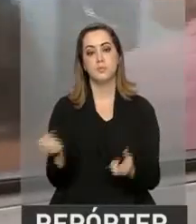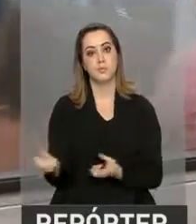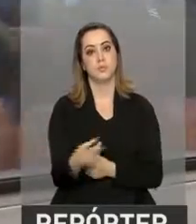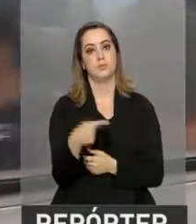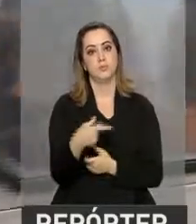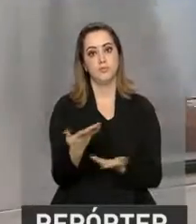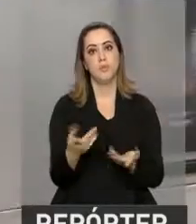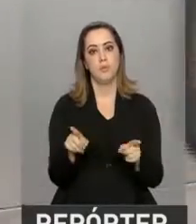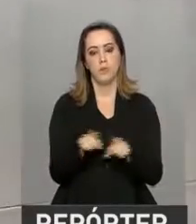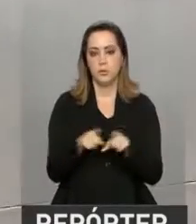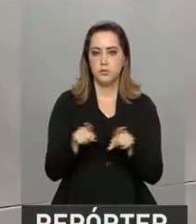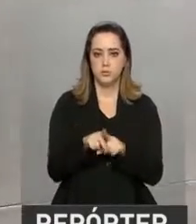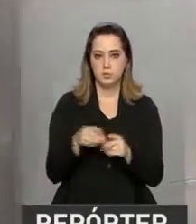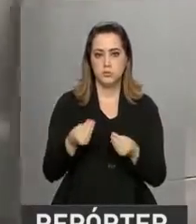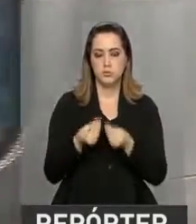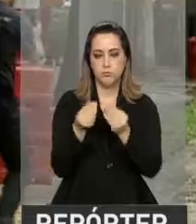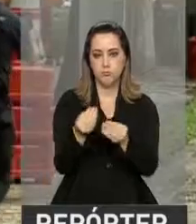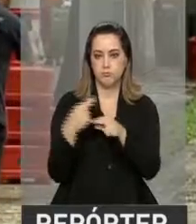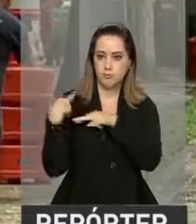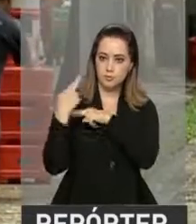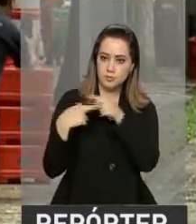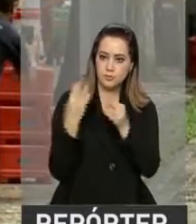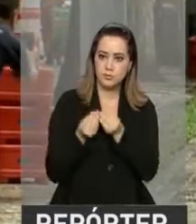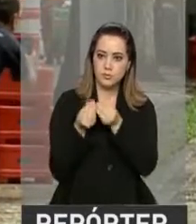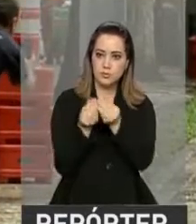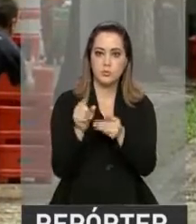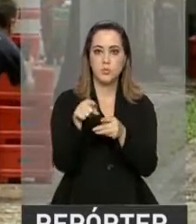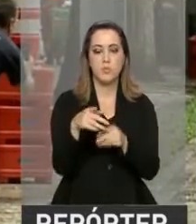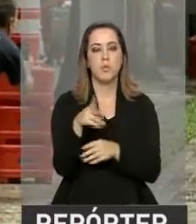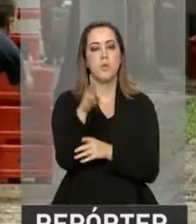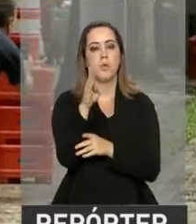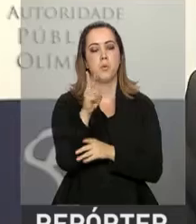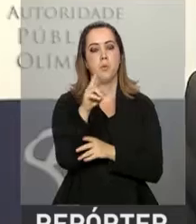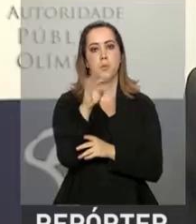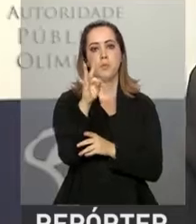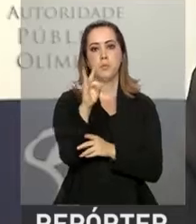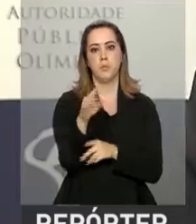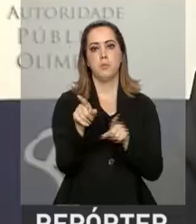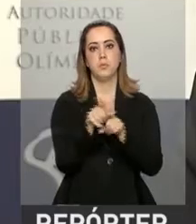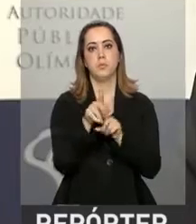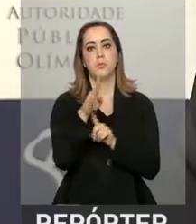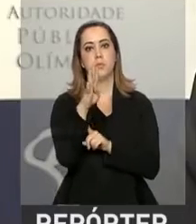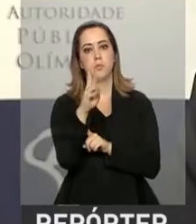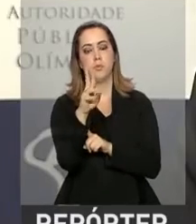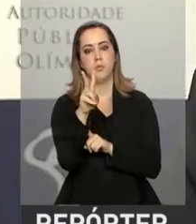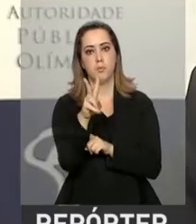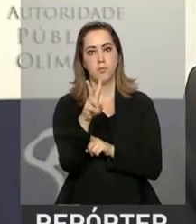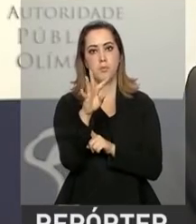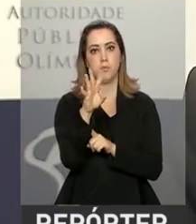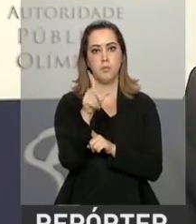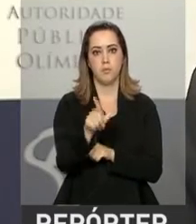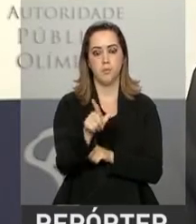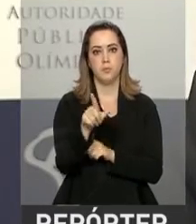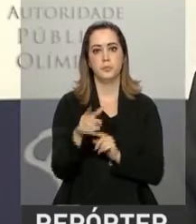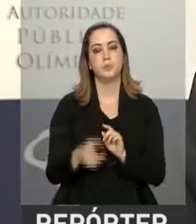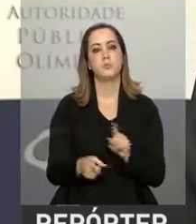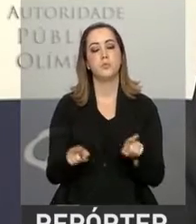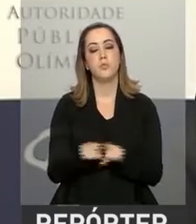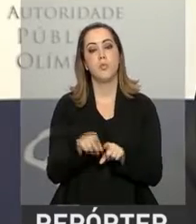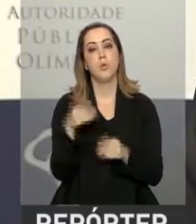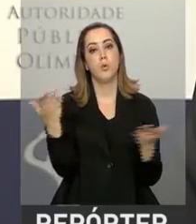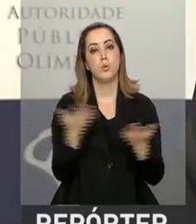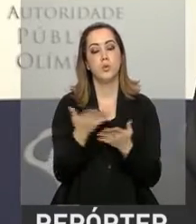fazem parte do legado das Olimpíadas o BRT e o VLT. Eu destacaria a área de transporte, onde nós temos o metrô